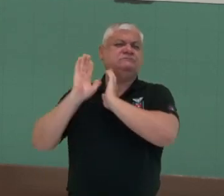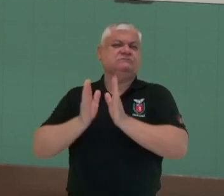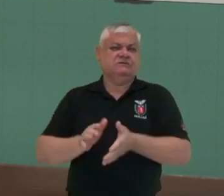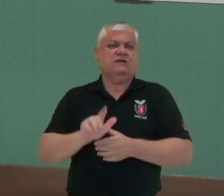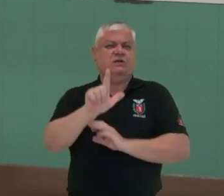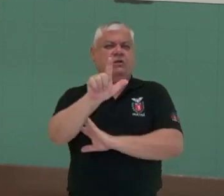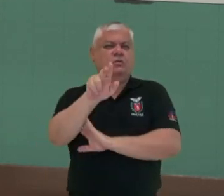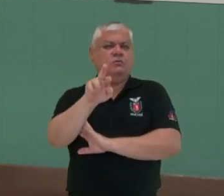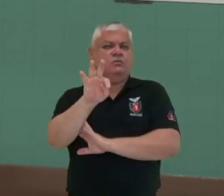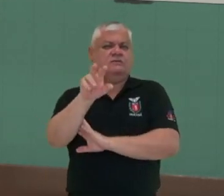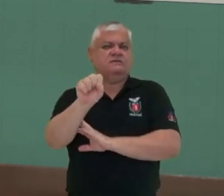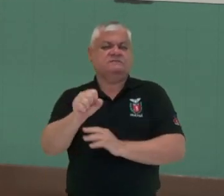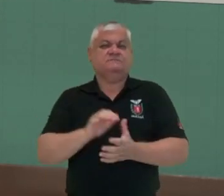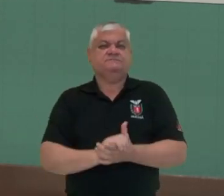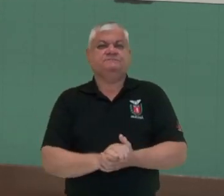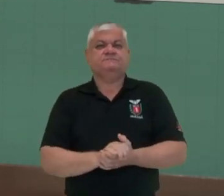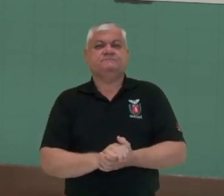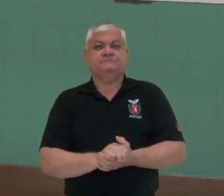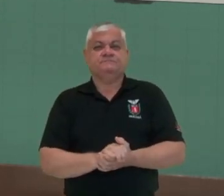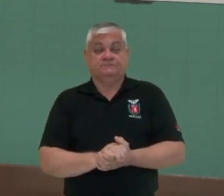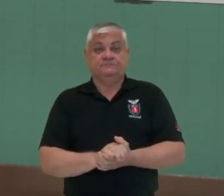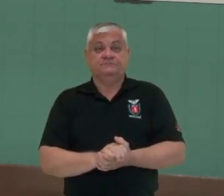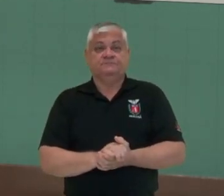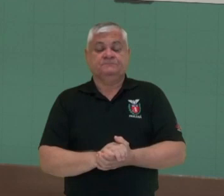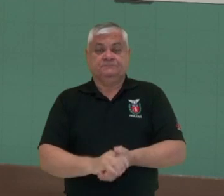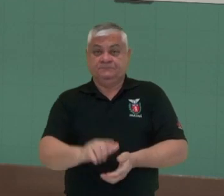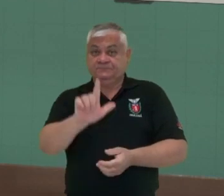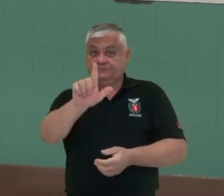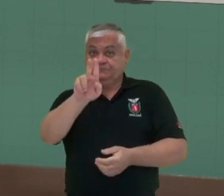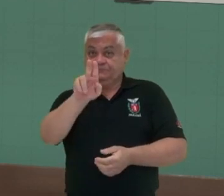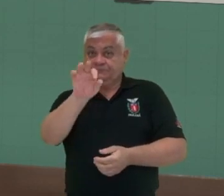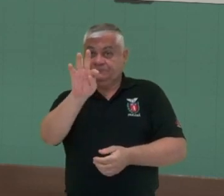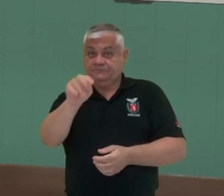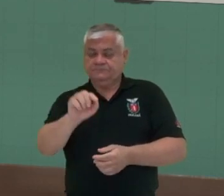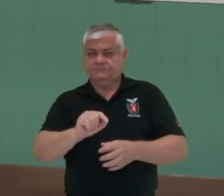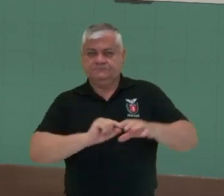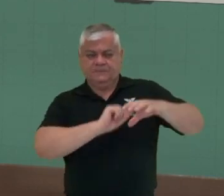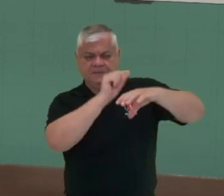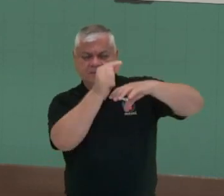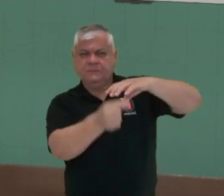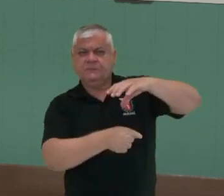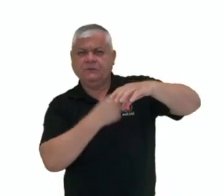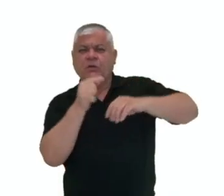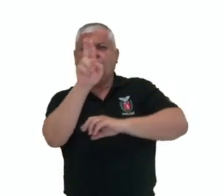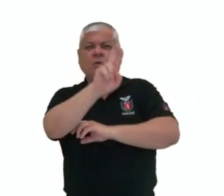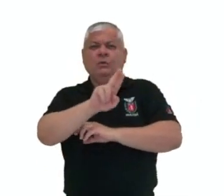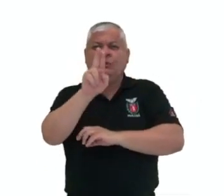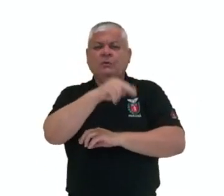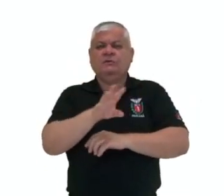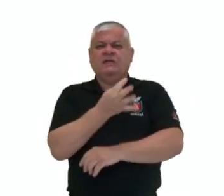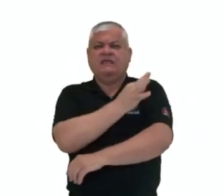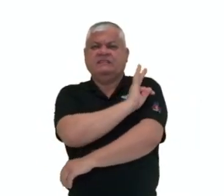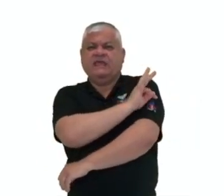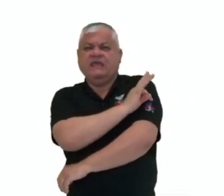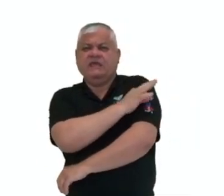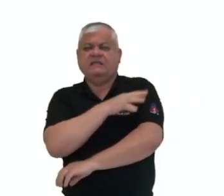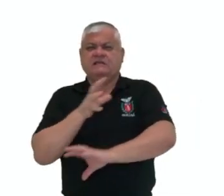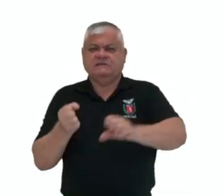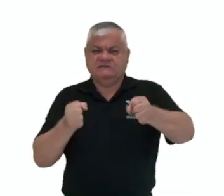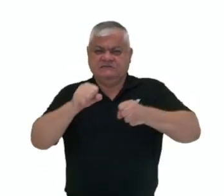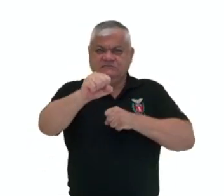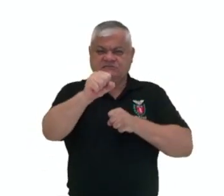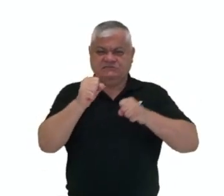lutas. Então vamos lá. As lutas são caracterizadas pelo uso de técnicas de